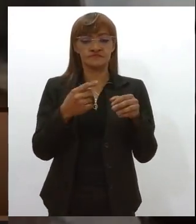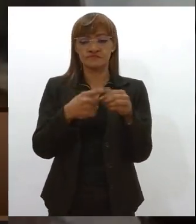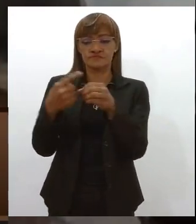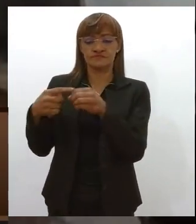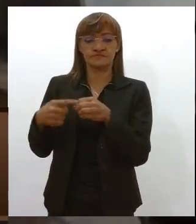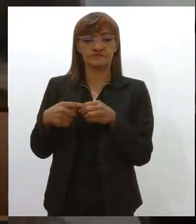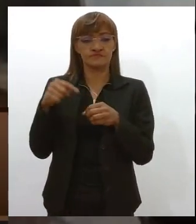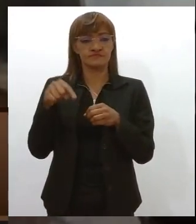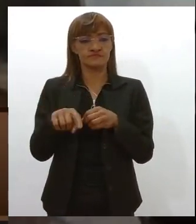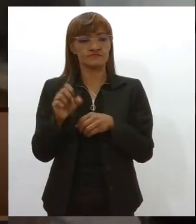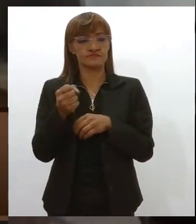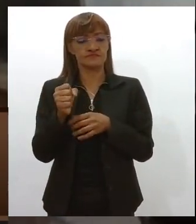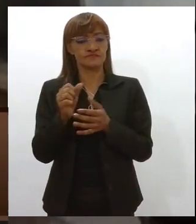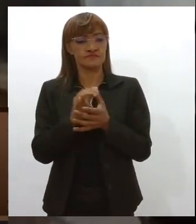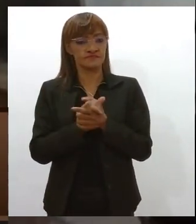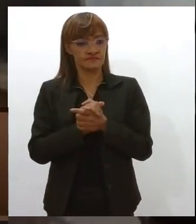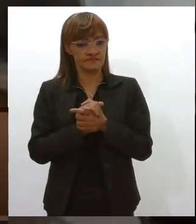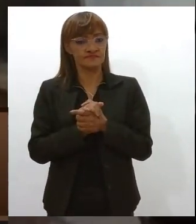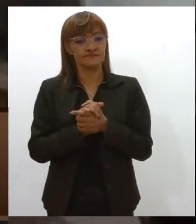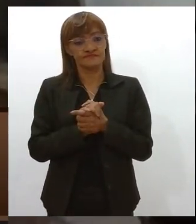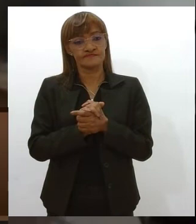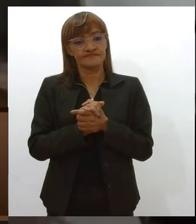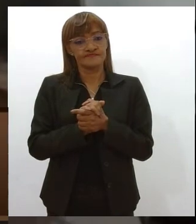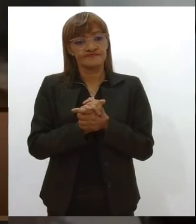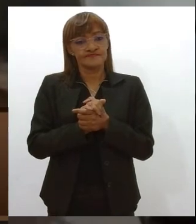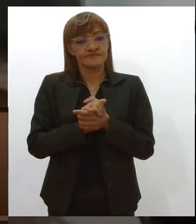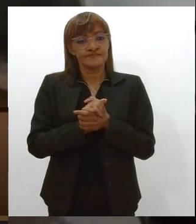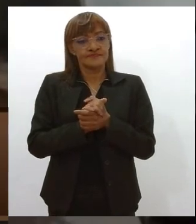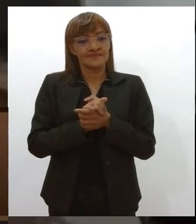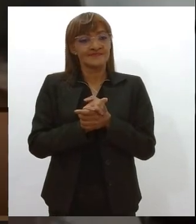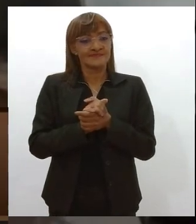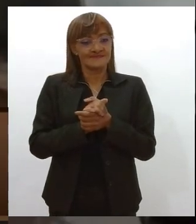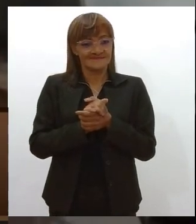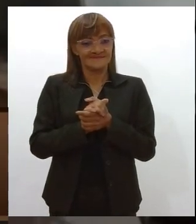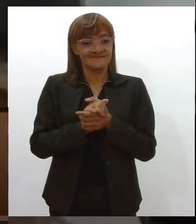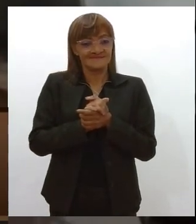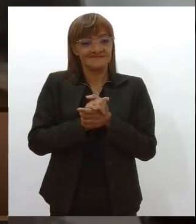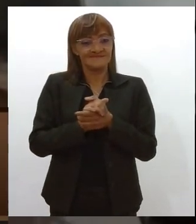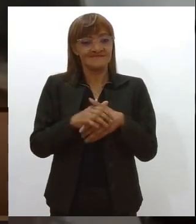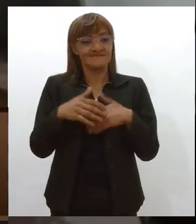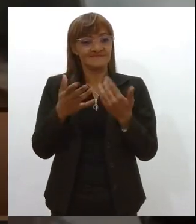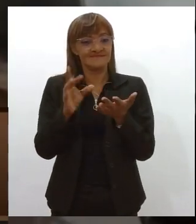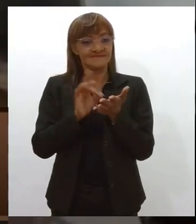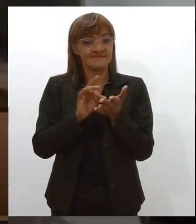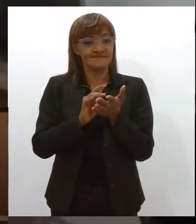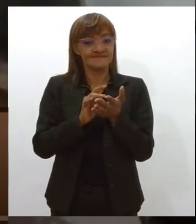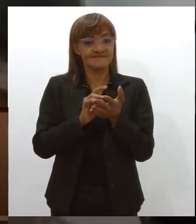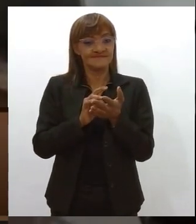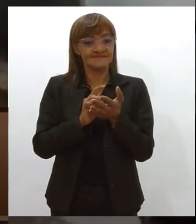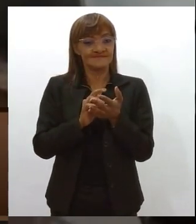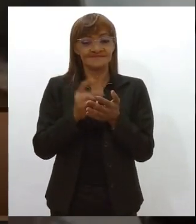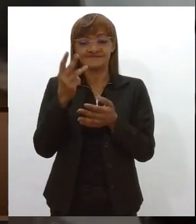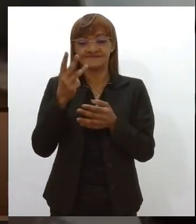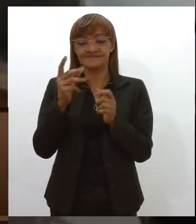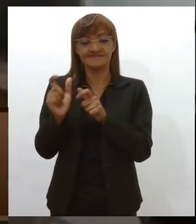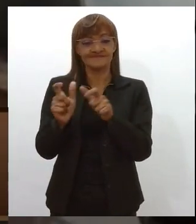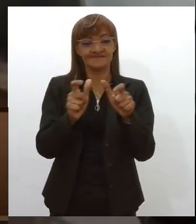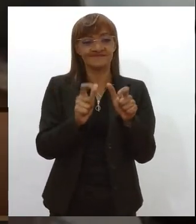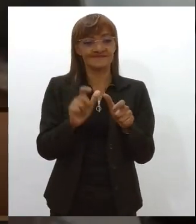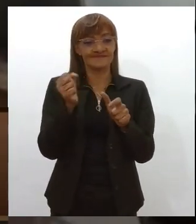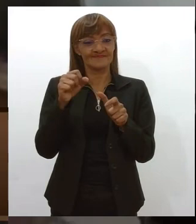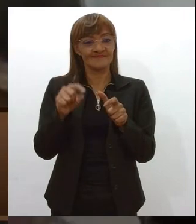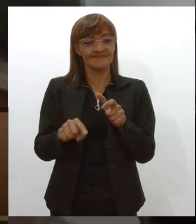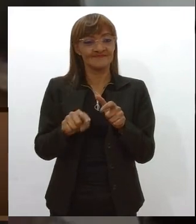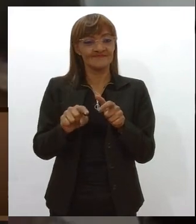fui... Sergipe, na verdade, é um triângulo, né? Triângulo. Então, na verdade, são os 3 cantos de Sergipe. E eu rodando os 3 cantos